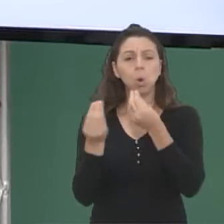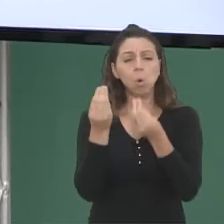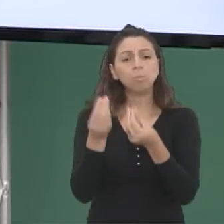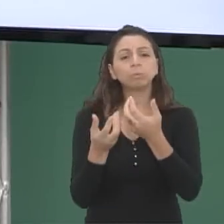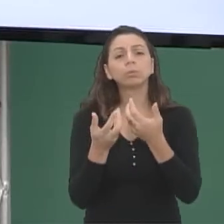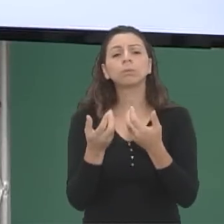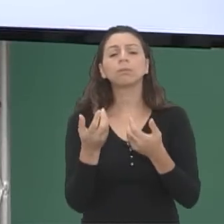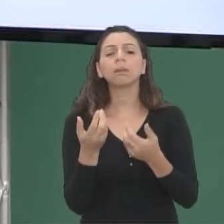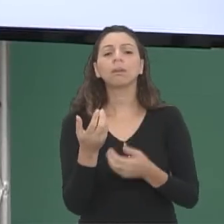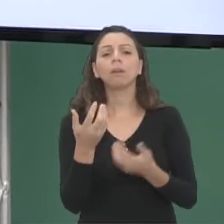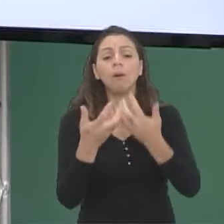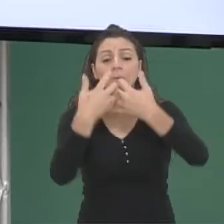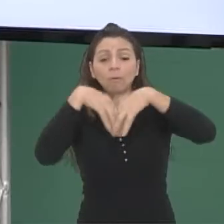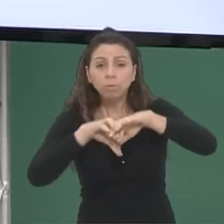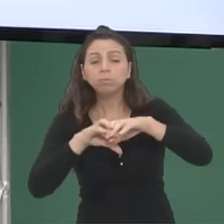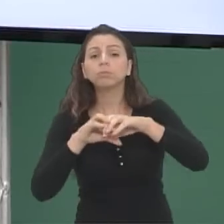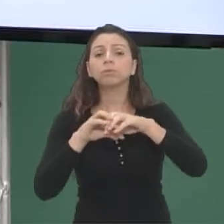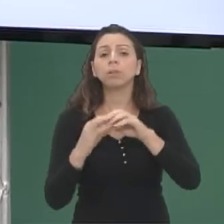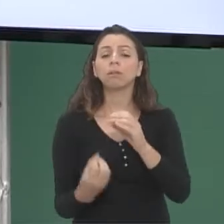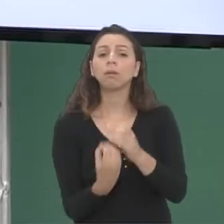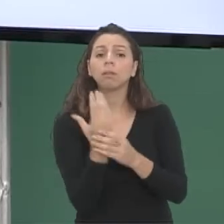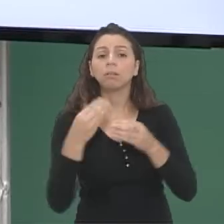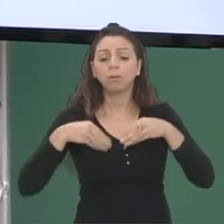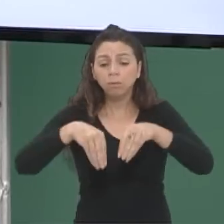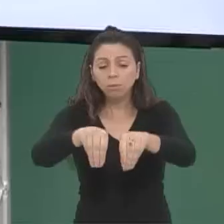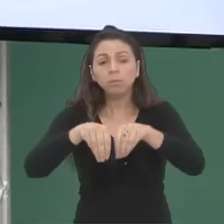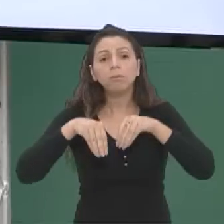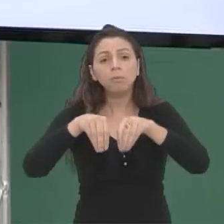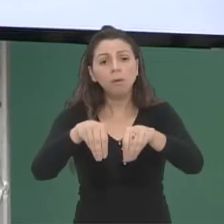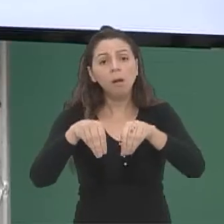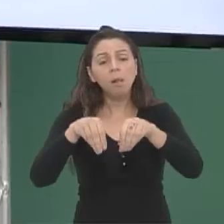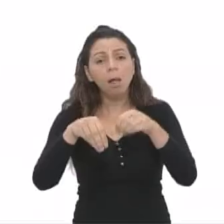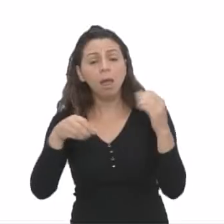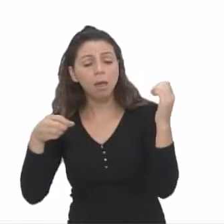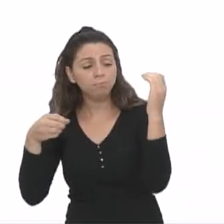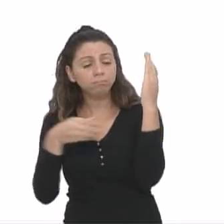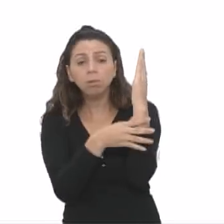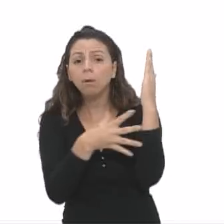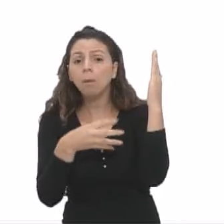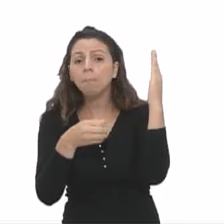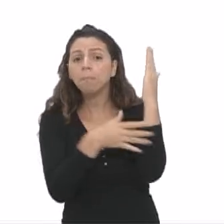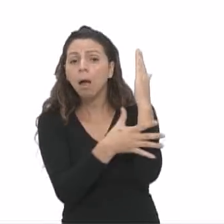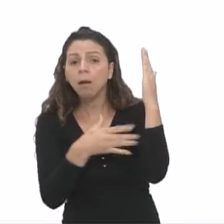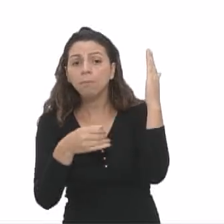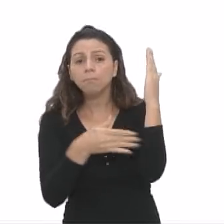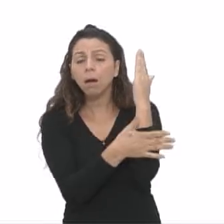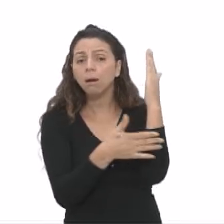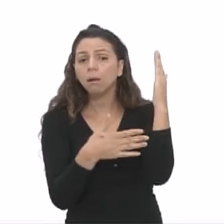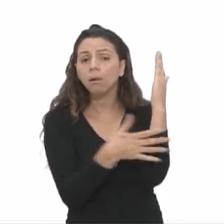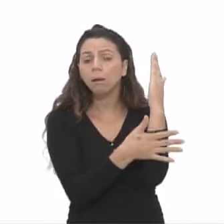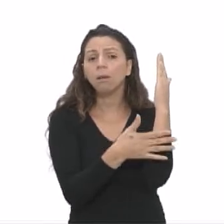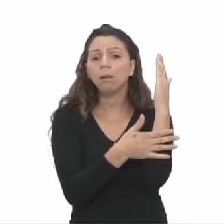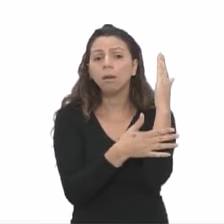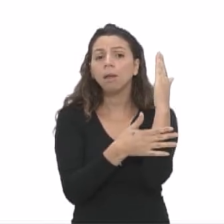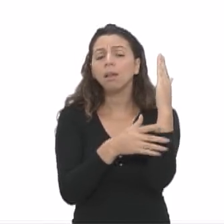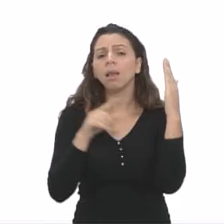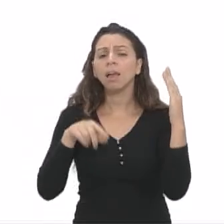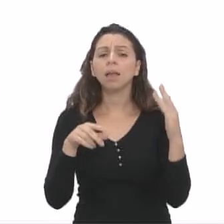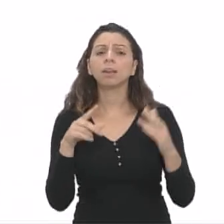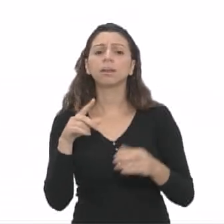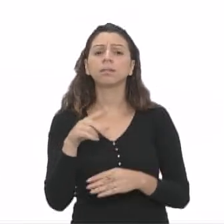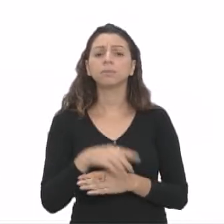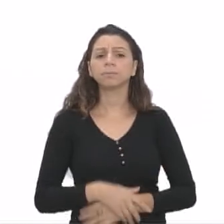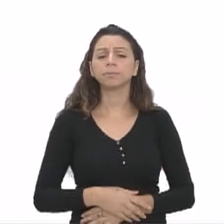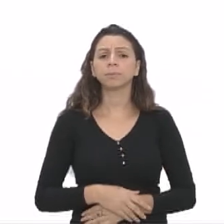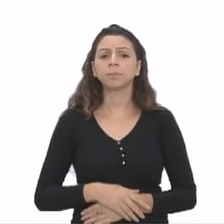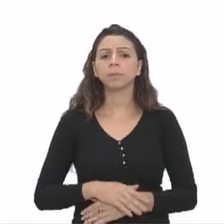de intemperismo. Então nós conversamos isso na aula passada, nas aulas anteriores. Intemperismo é aquele